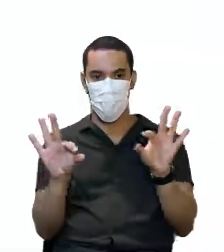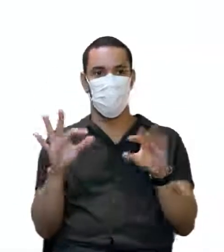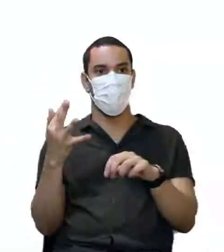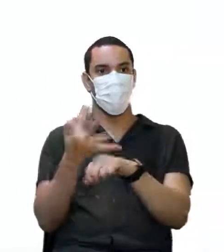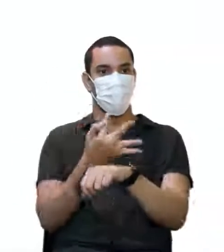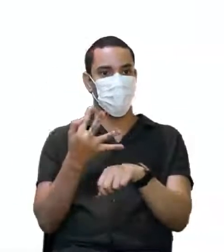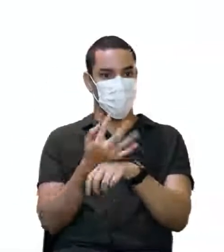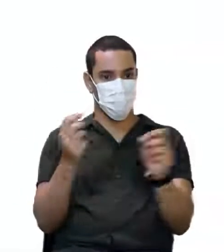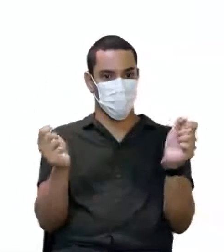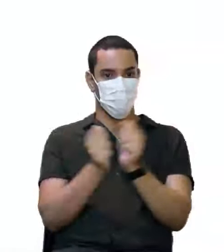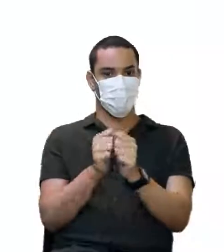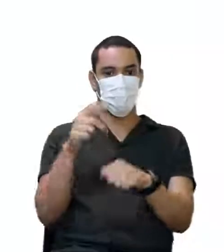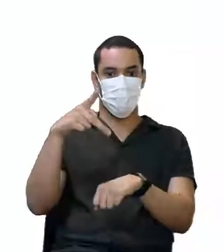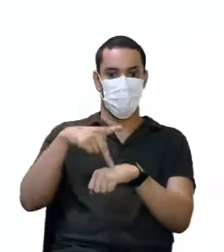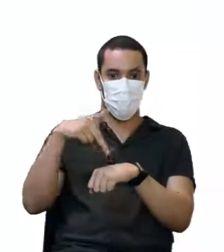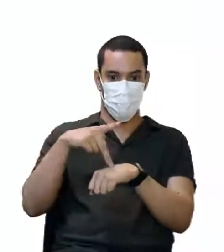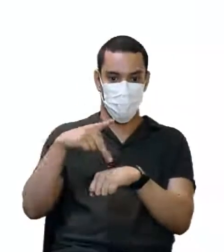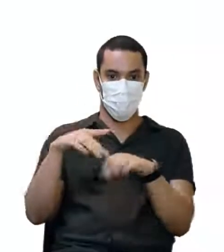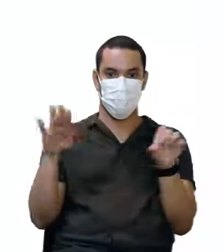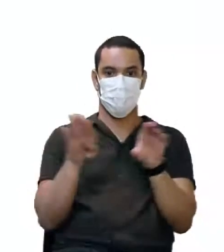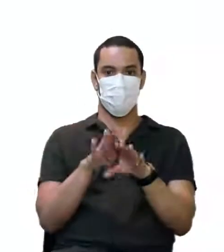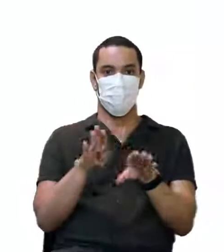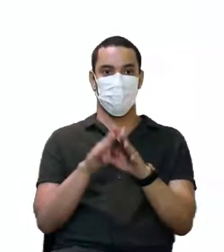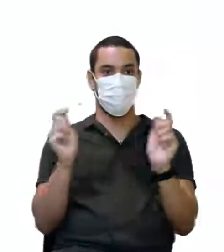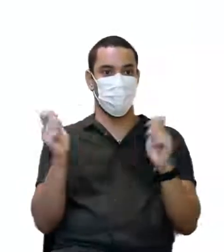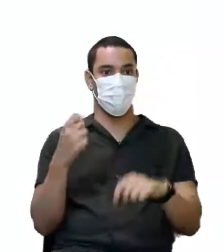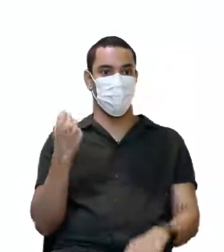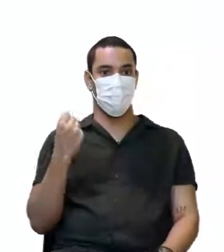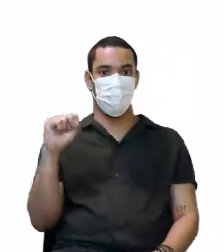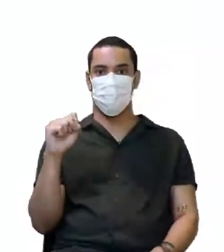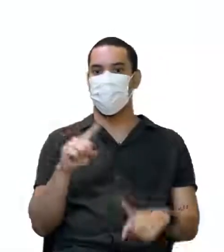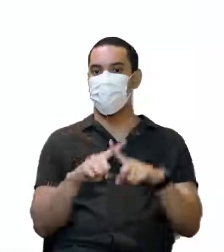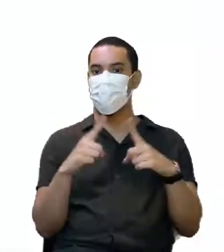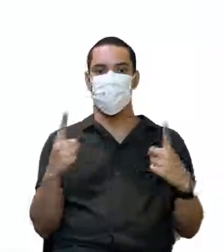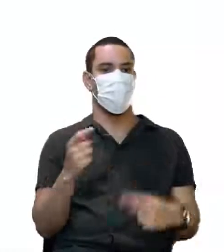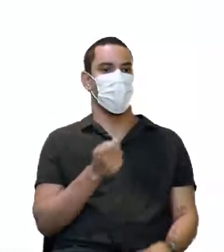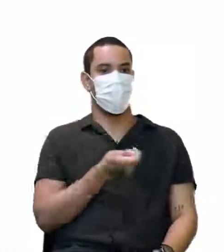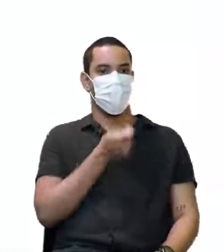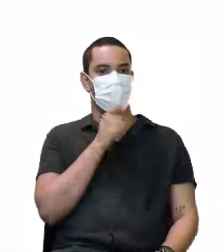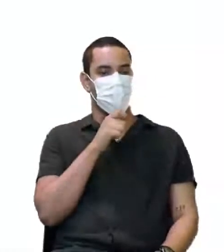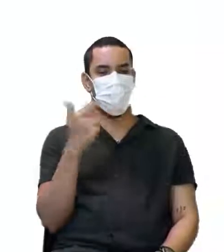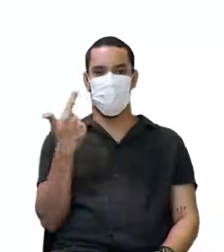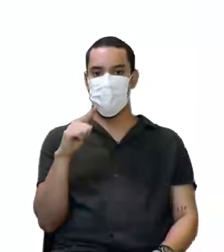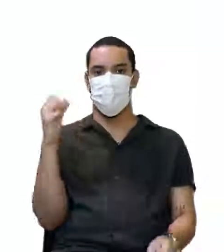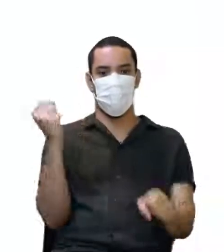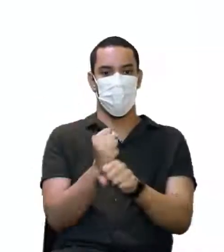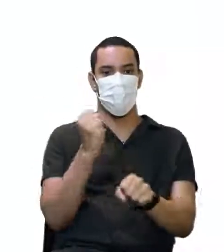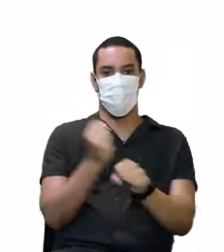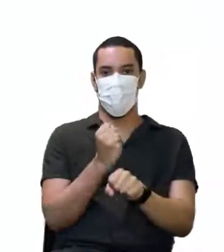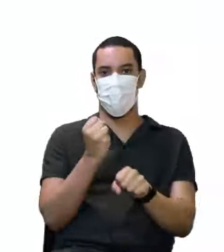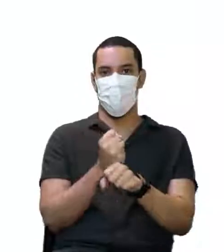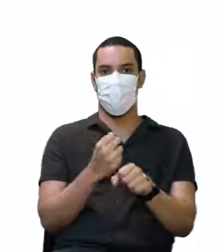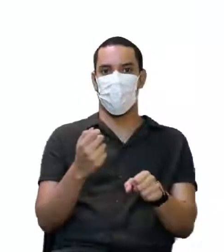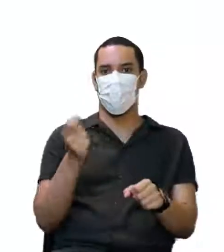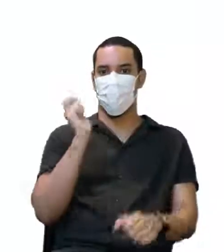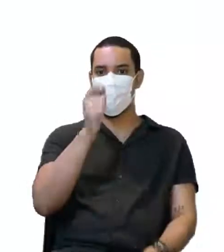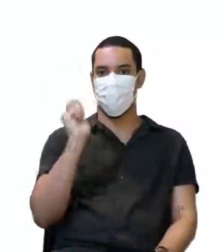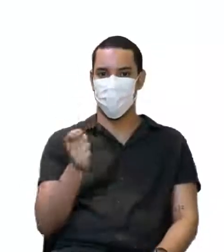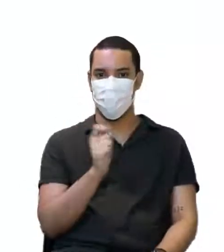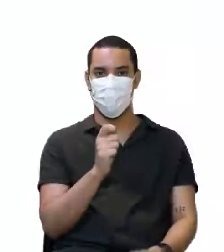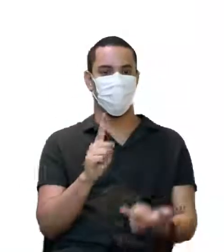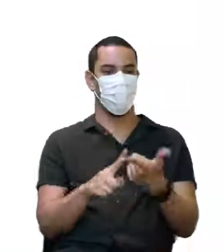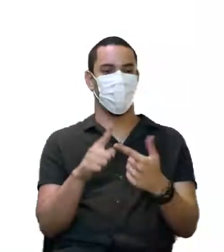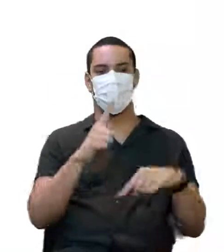resistentes, algumas pedras mais pontiagudas, para poder se defender. Mas eles ainda não construíam machadinhas, nem nada